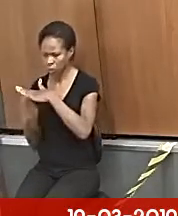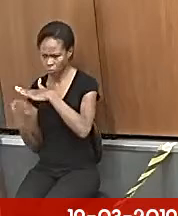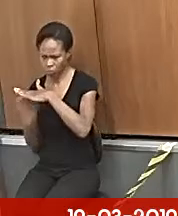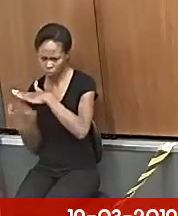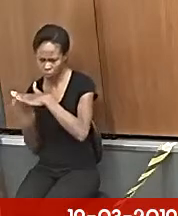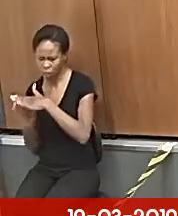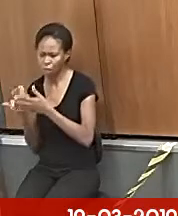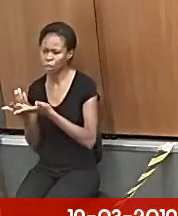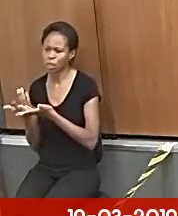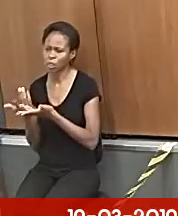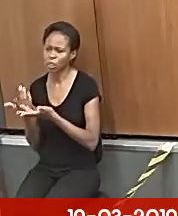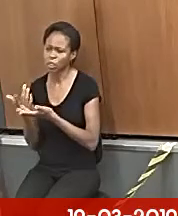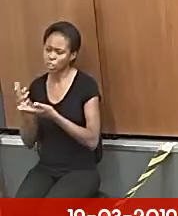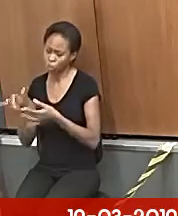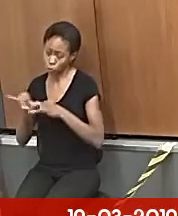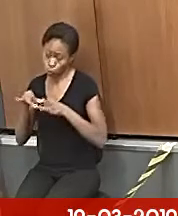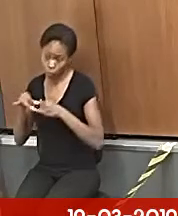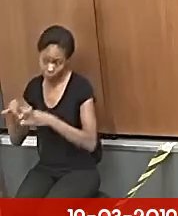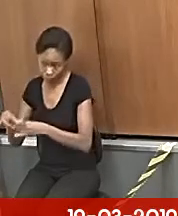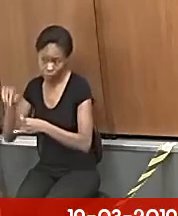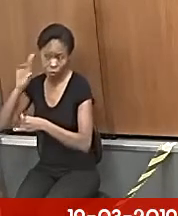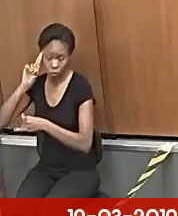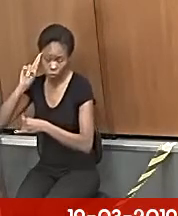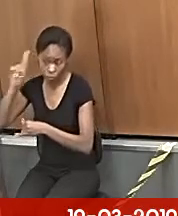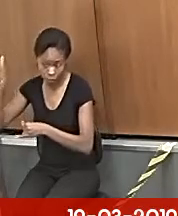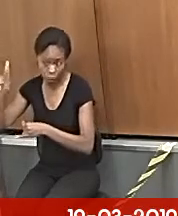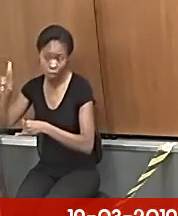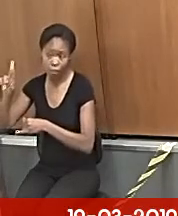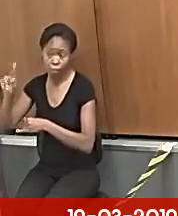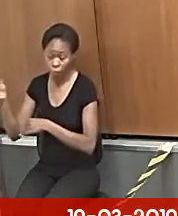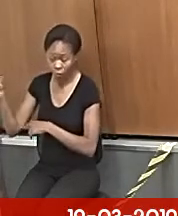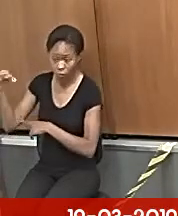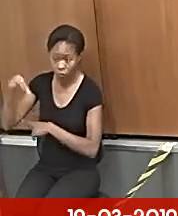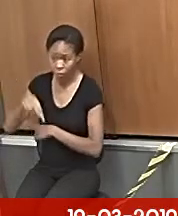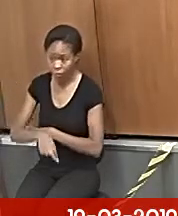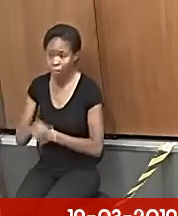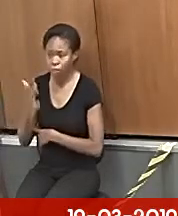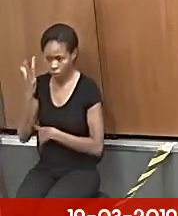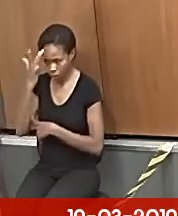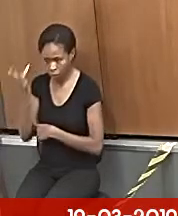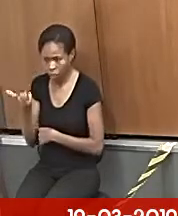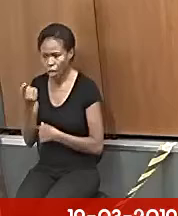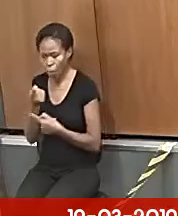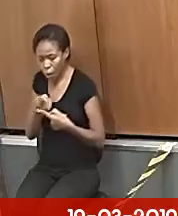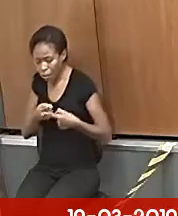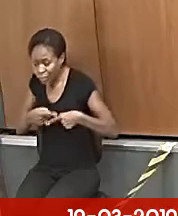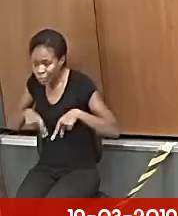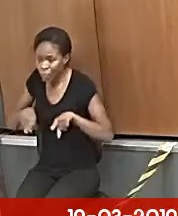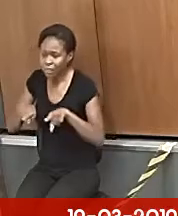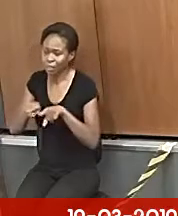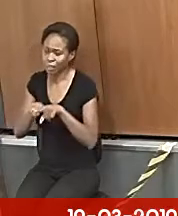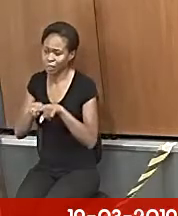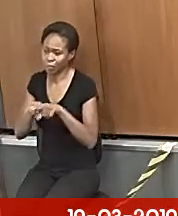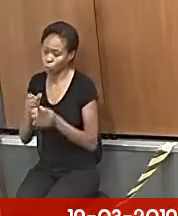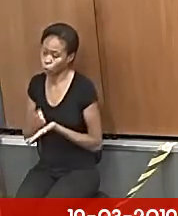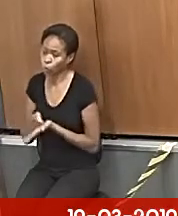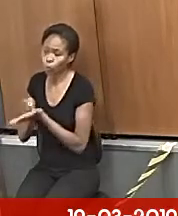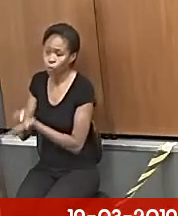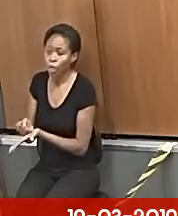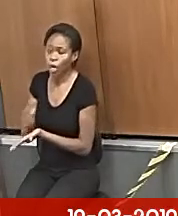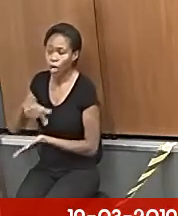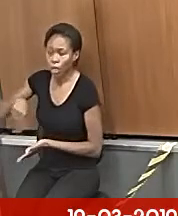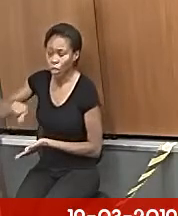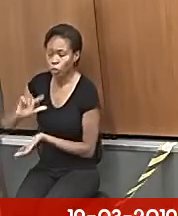supermercado para estar aqui porque conhecendo de perto a viajar parcerias e fechar parcerias para levar esses jovens